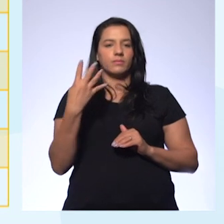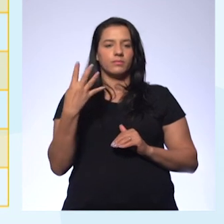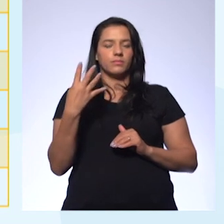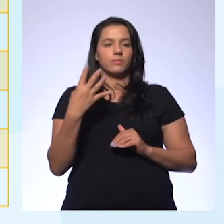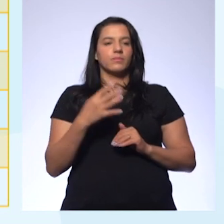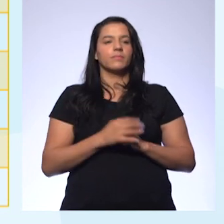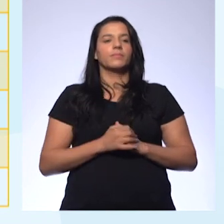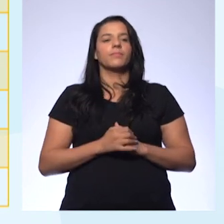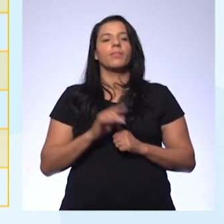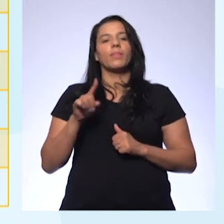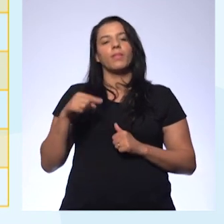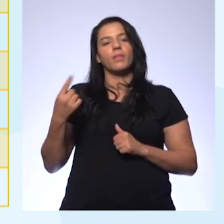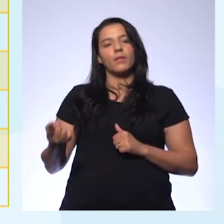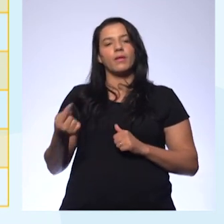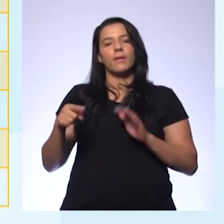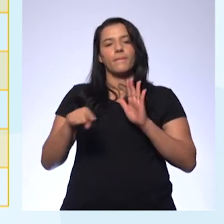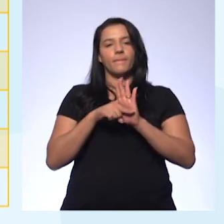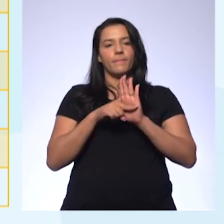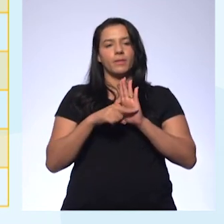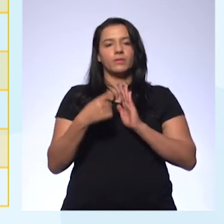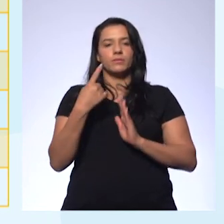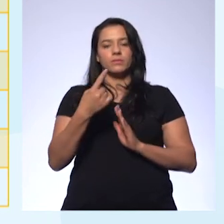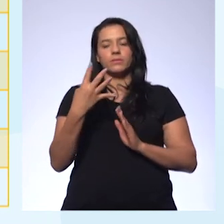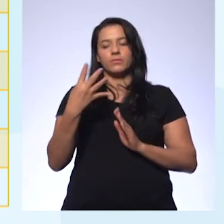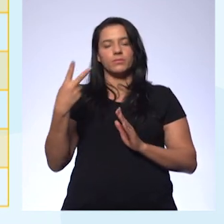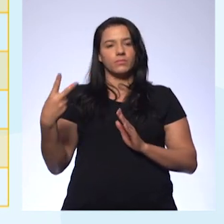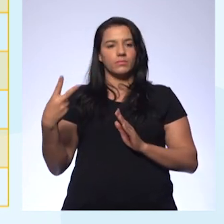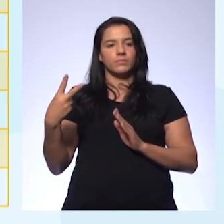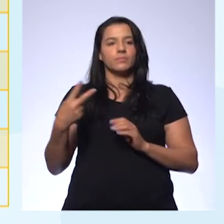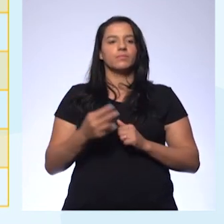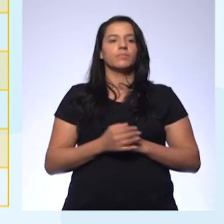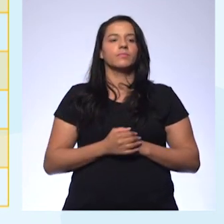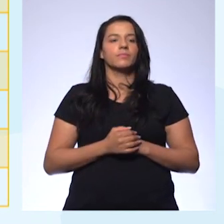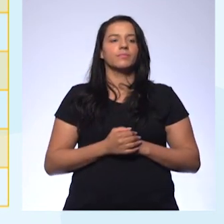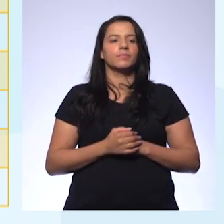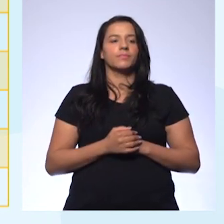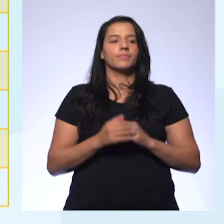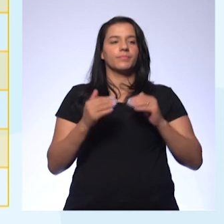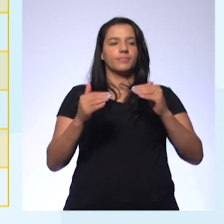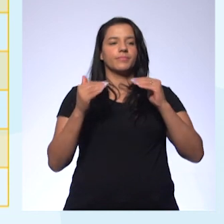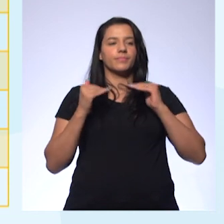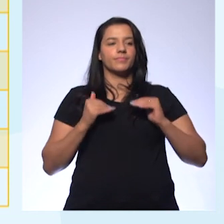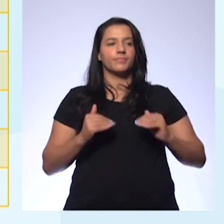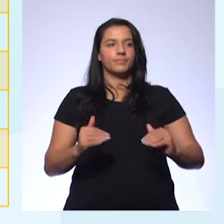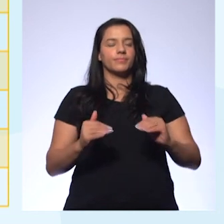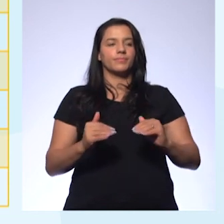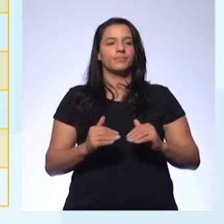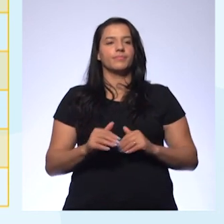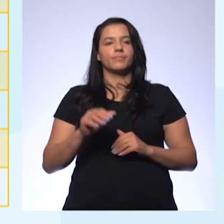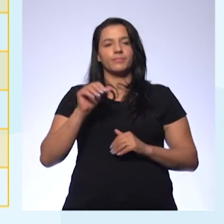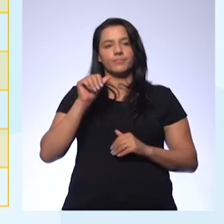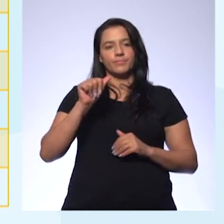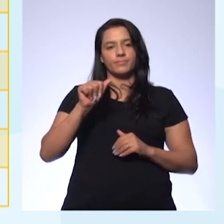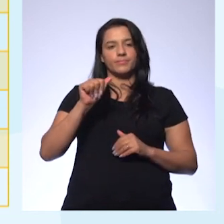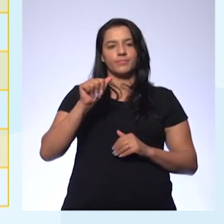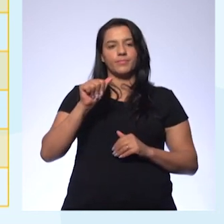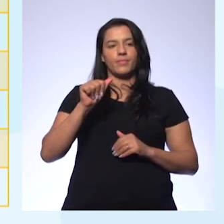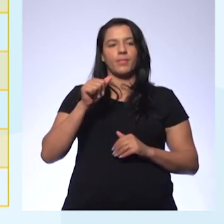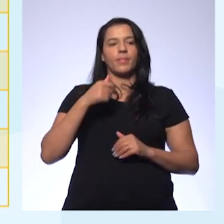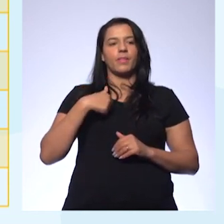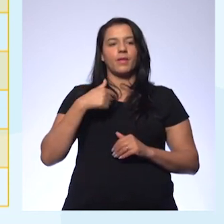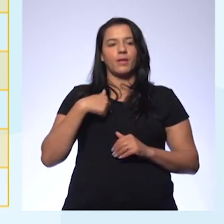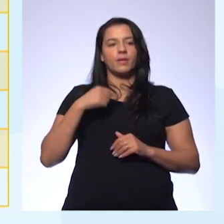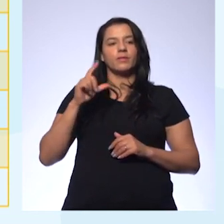114. O ponto de fusão de B é menos 142. O A, ele reage